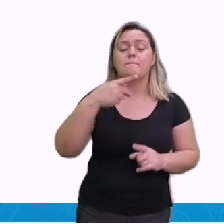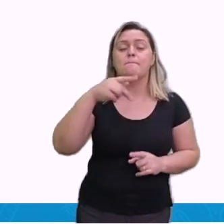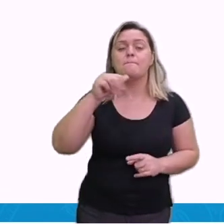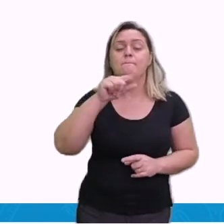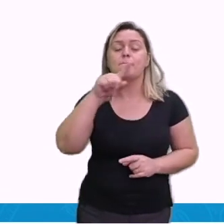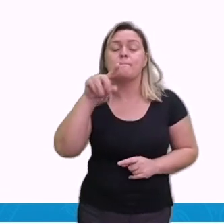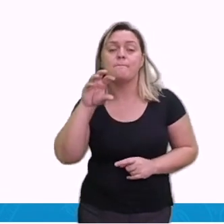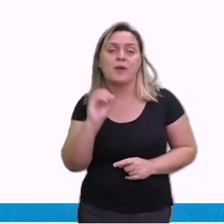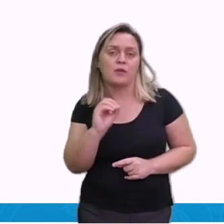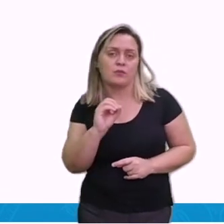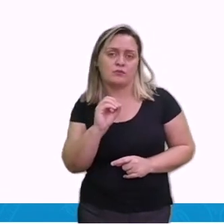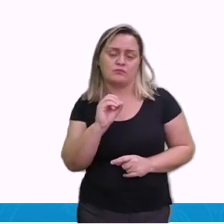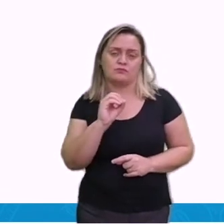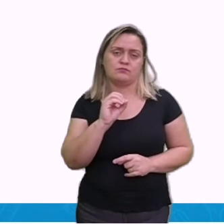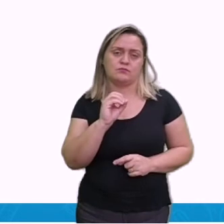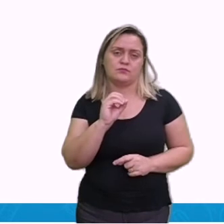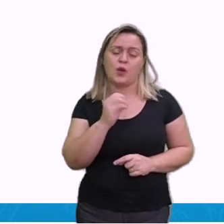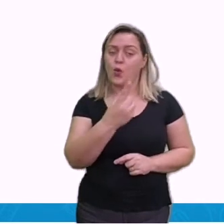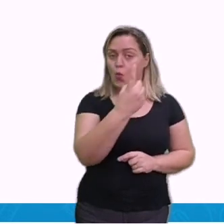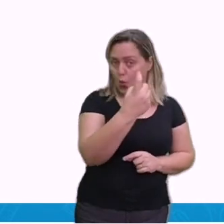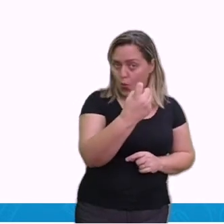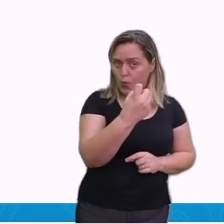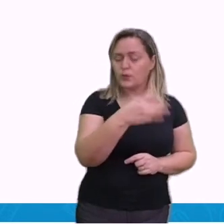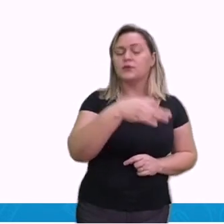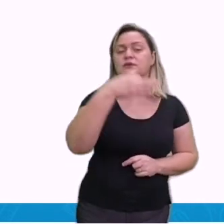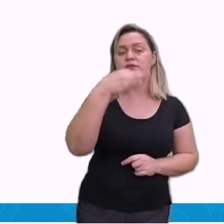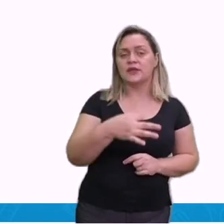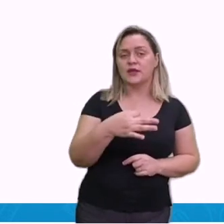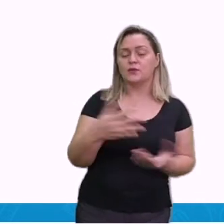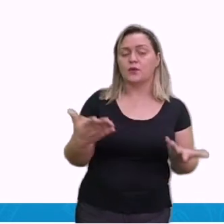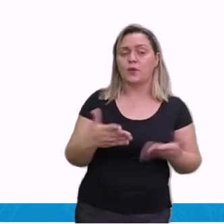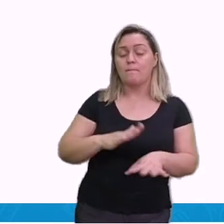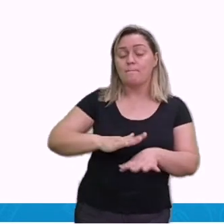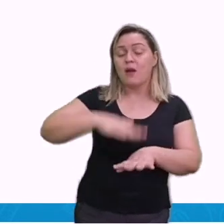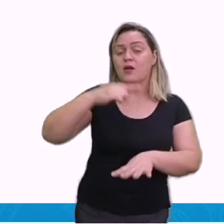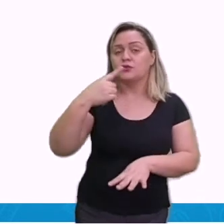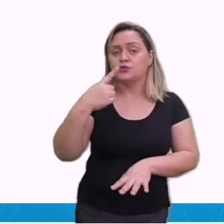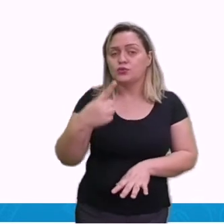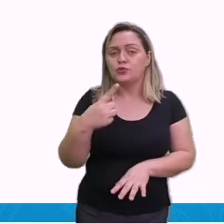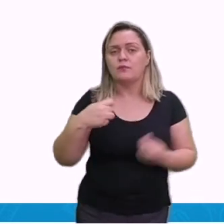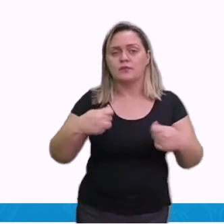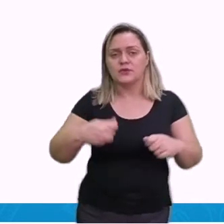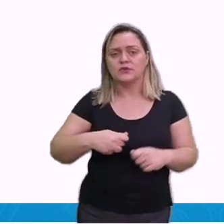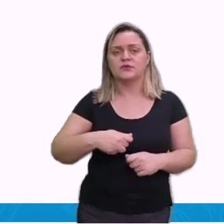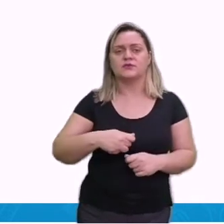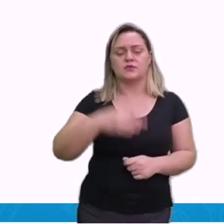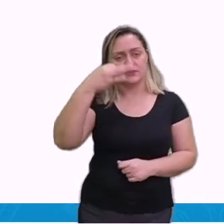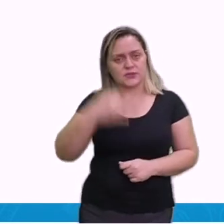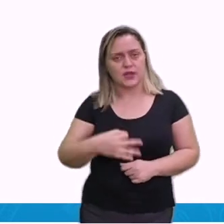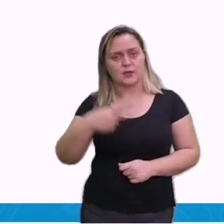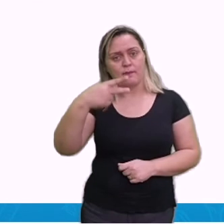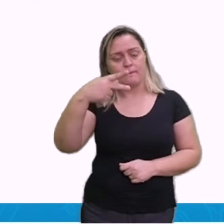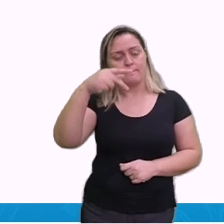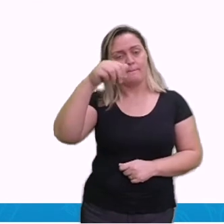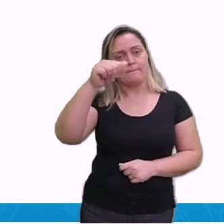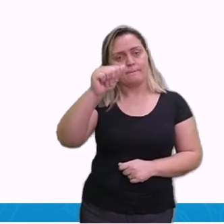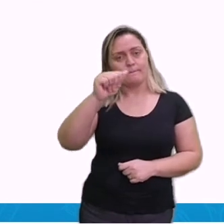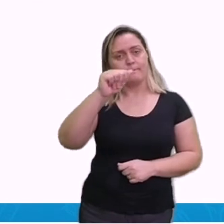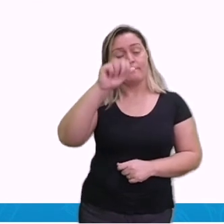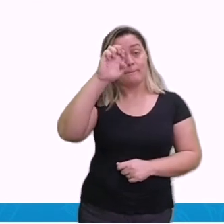forma incorreta, de forma errada? Hoje vou comprar 10 pão para o